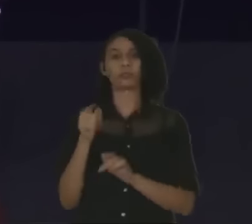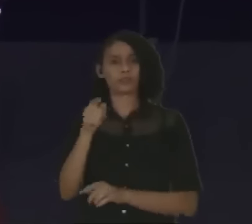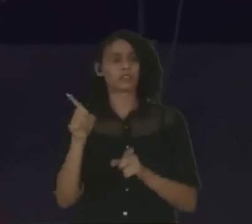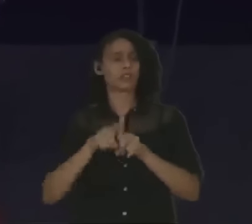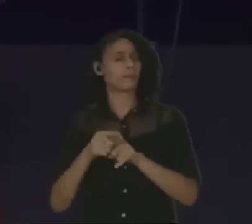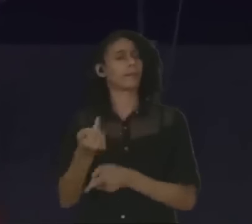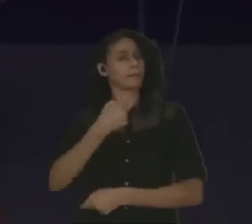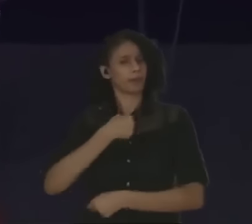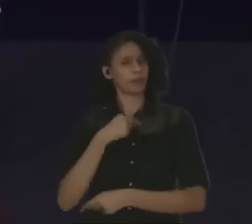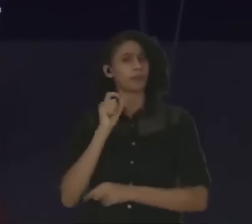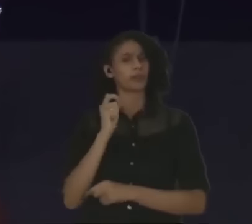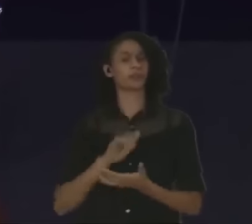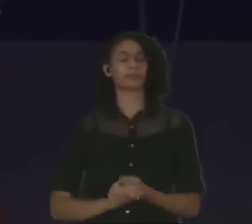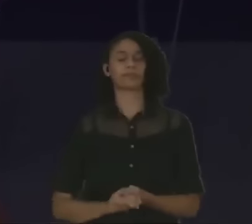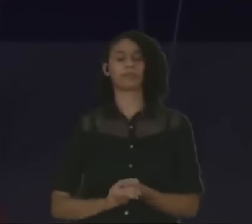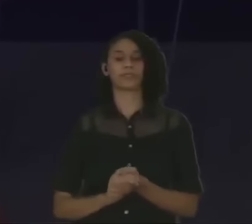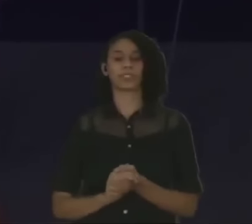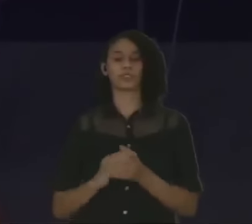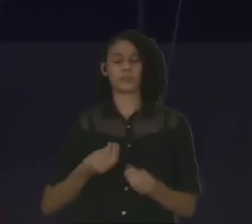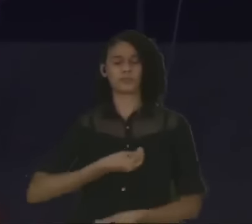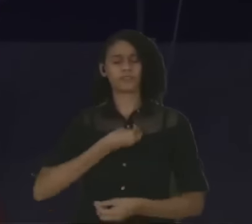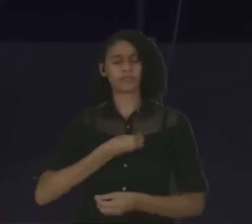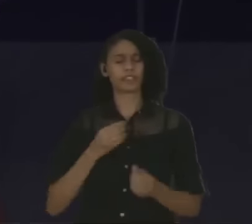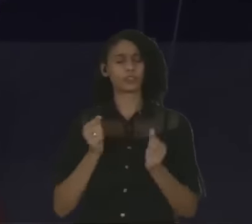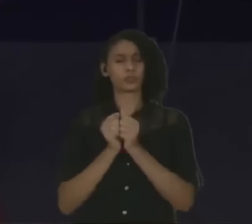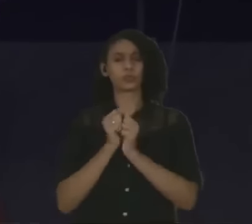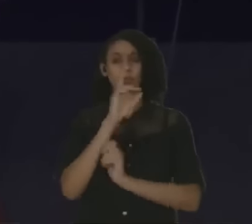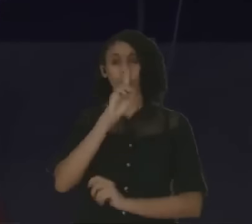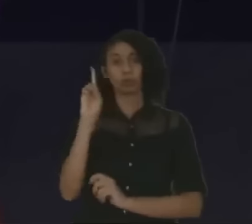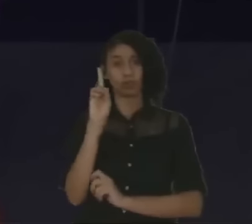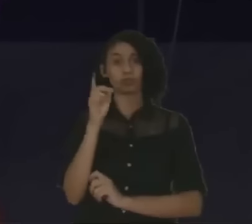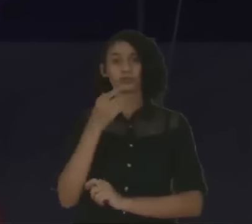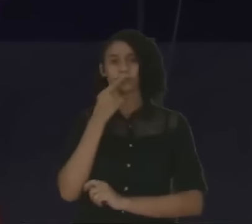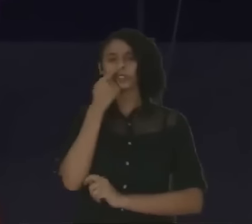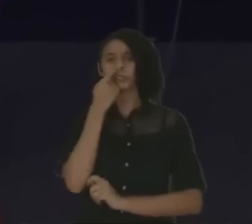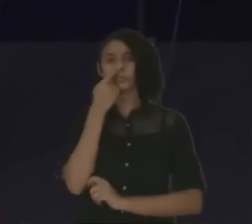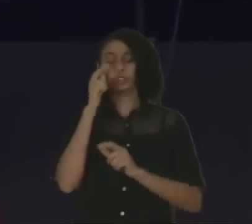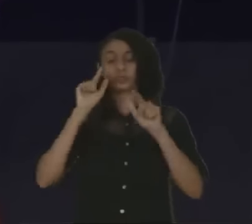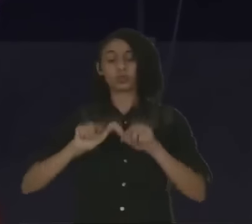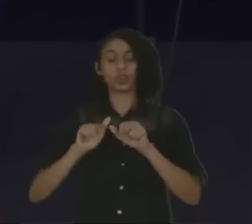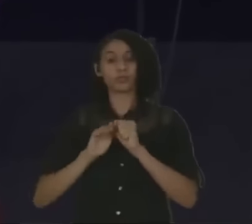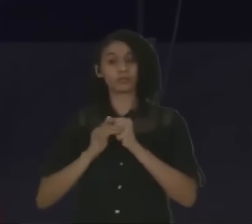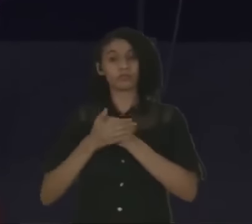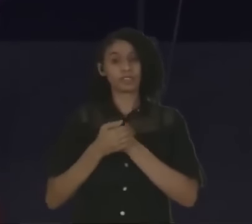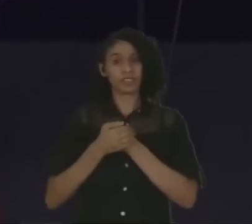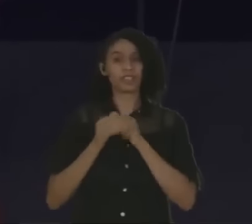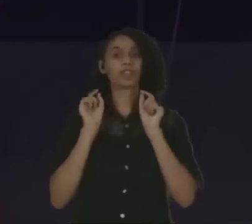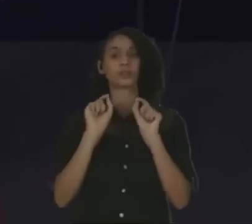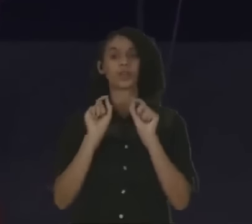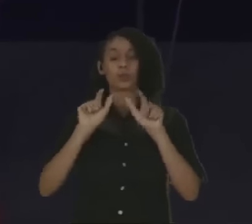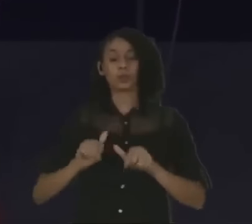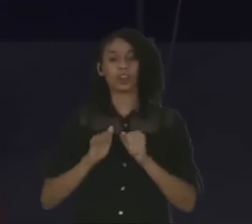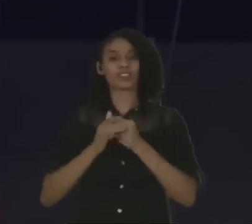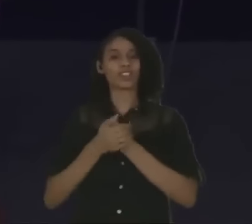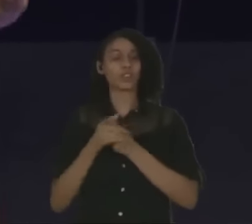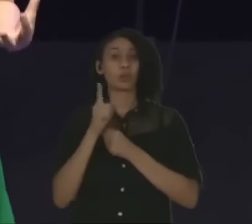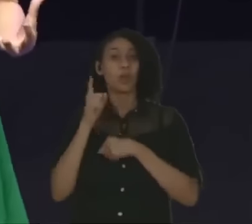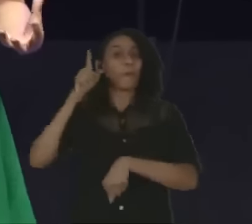sobre vida com Deus sobre intimidade com Deus sobre Lugar Secreto é que a gente precisa entender que o lugar secreto não é sobre